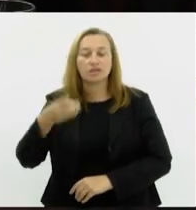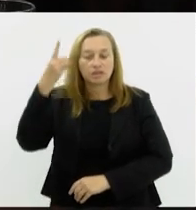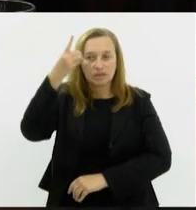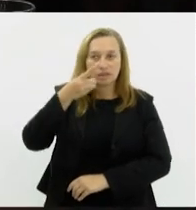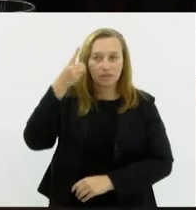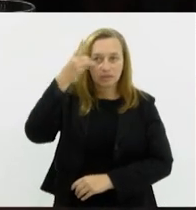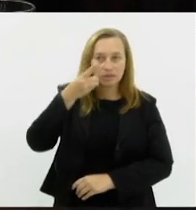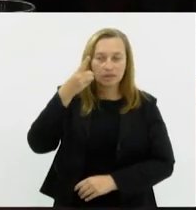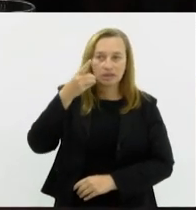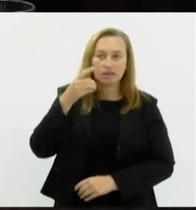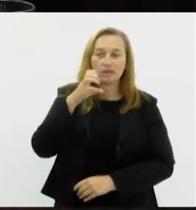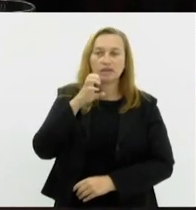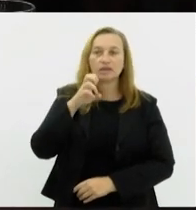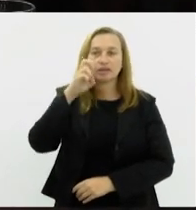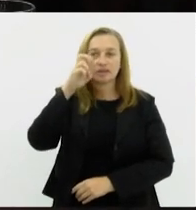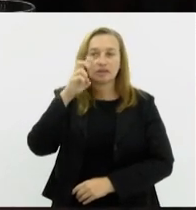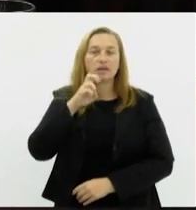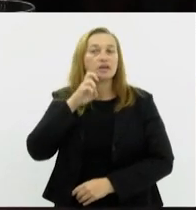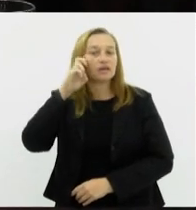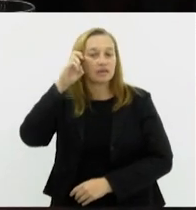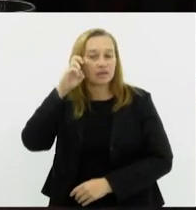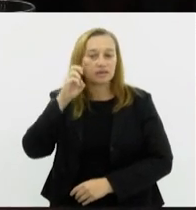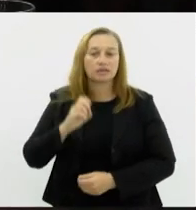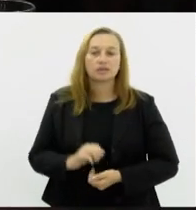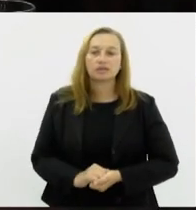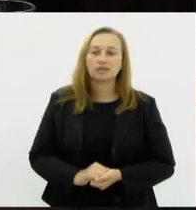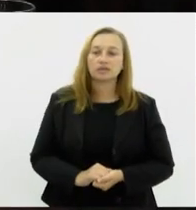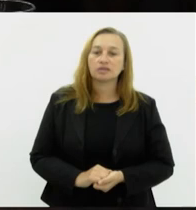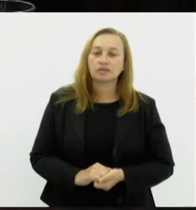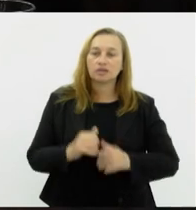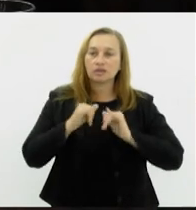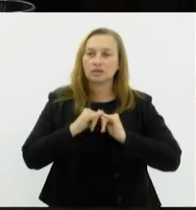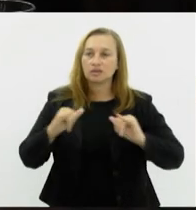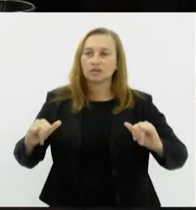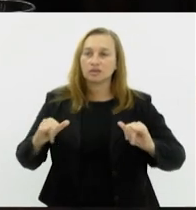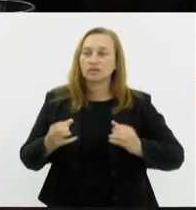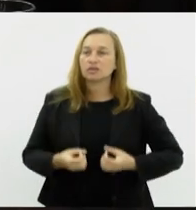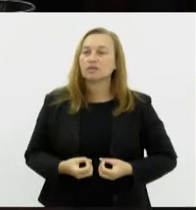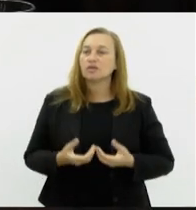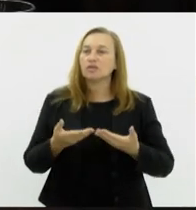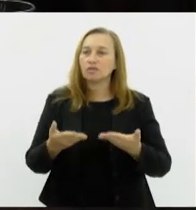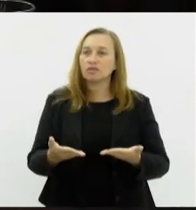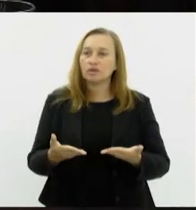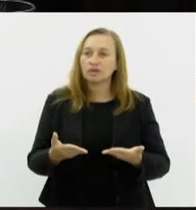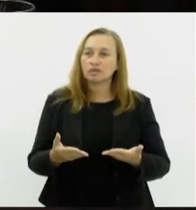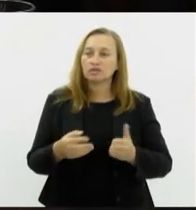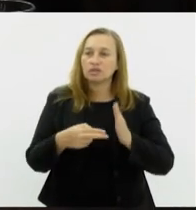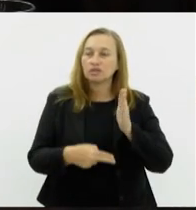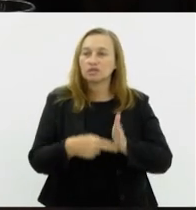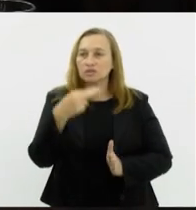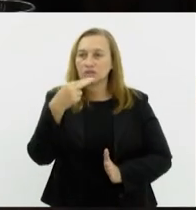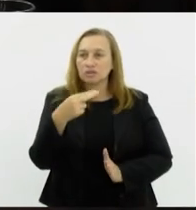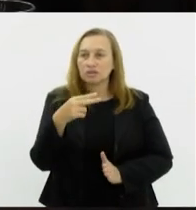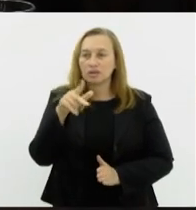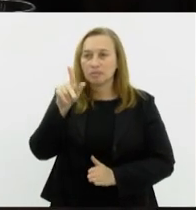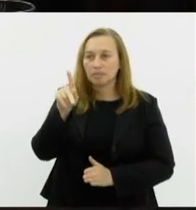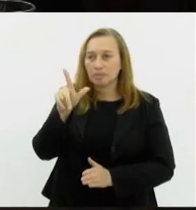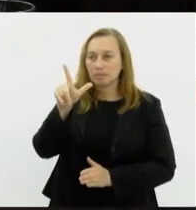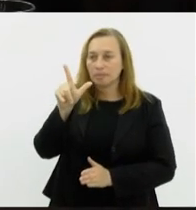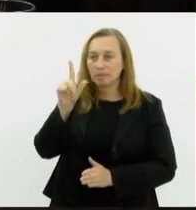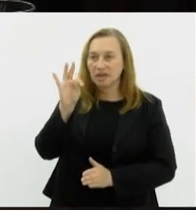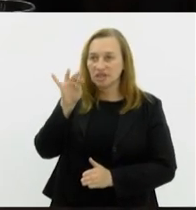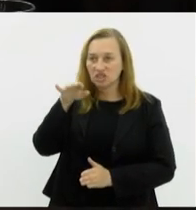da deputada Élica Takimoto, que determina a divulgação da oferta e realização de cirurgia plástica reparadora